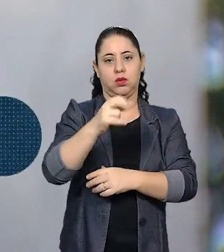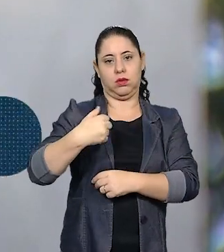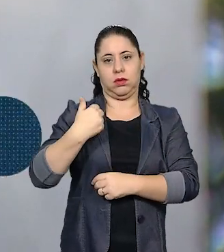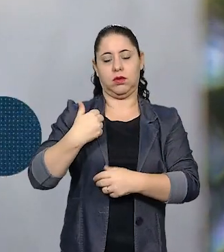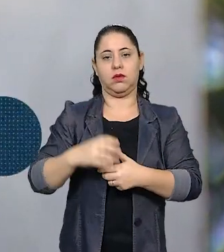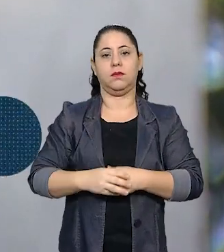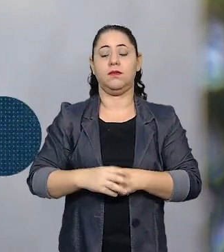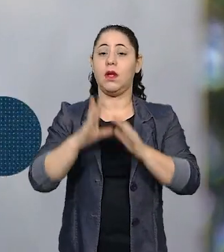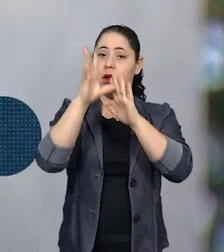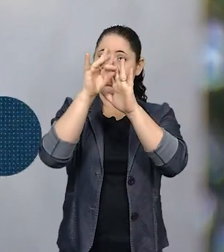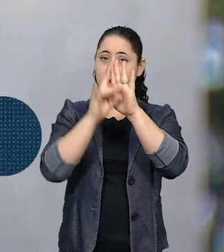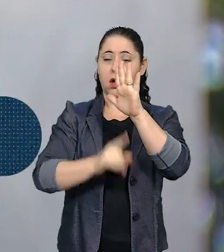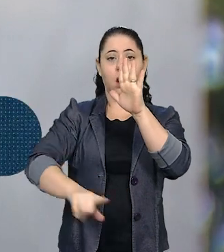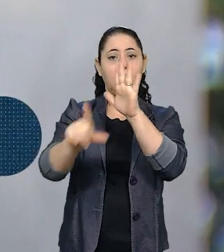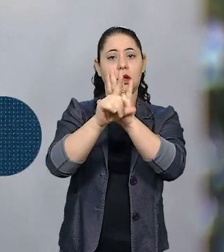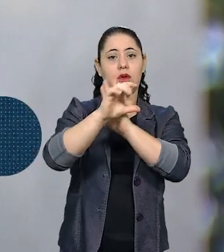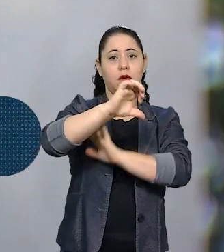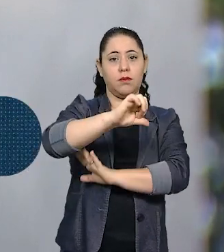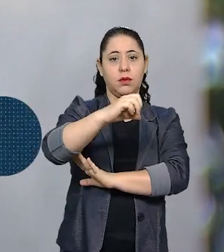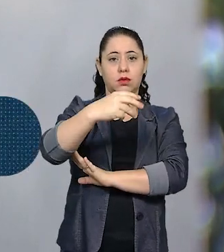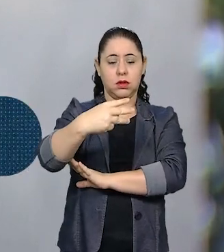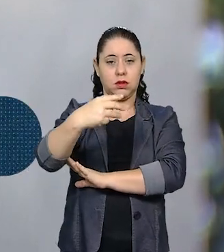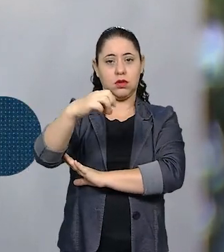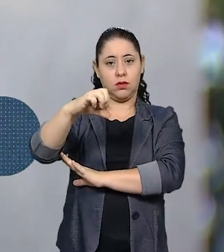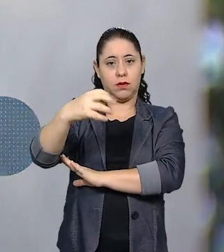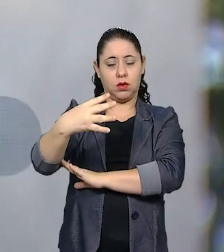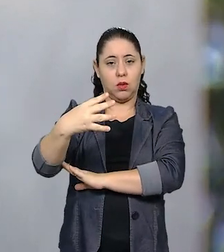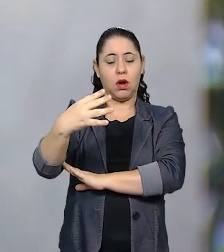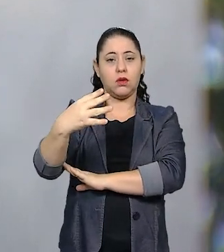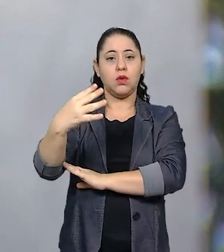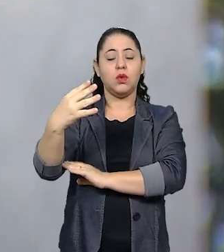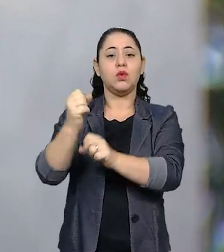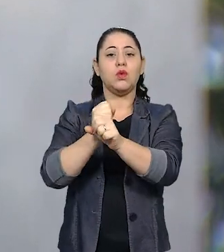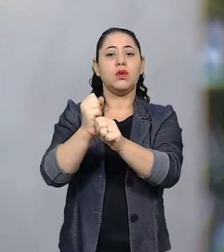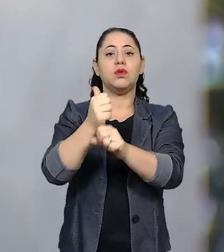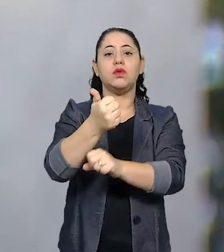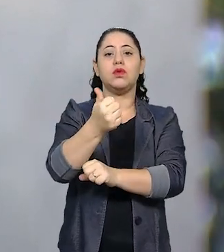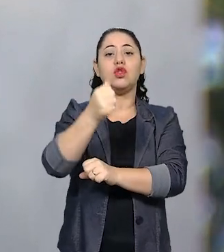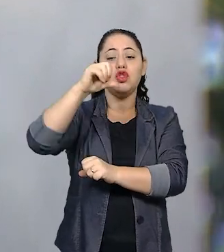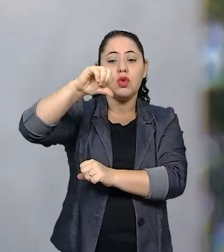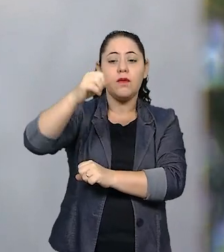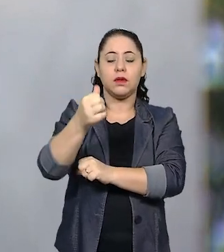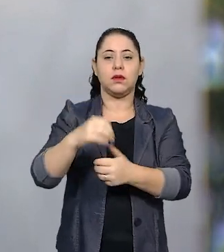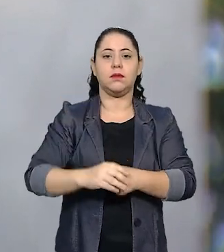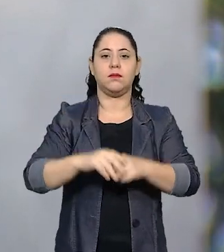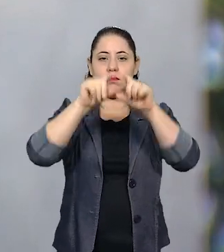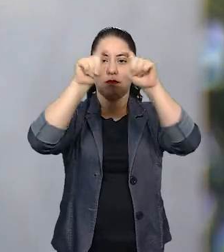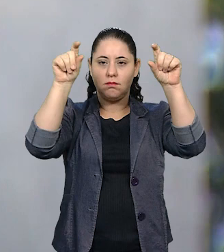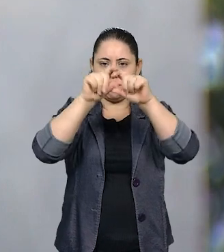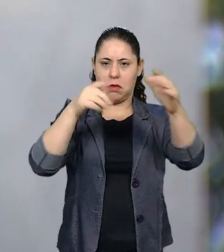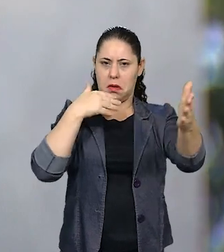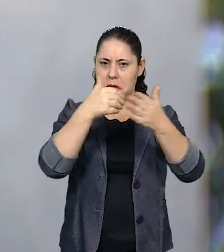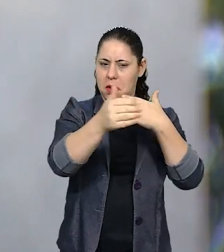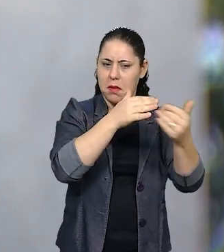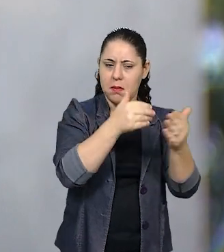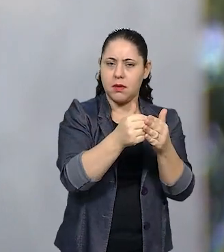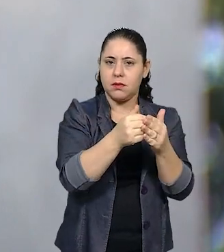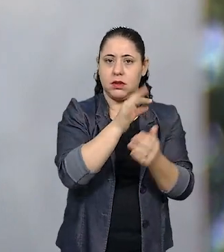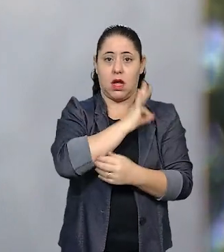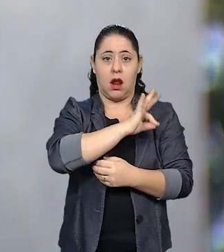Federal prevê assistência gratuita em creches e pré-escolas desde o nascimento até os 5 anos de idade. É como estabelece a